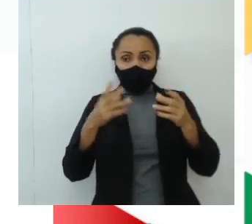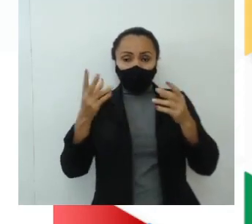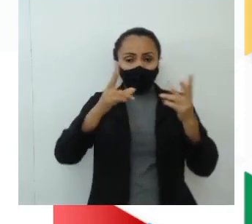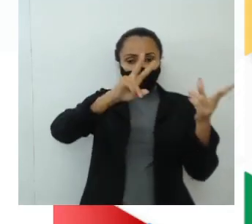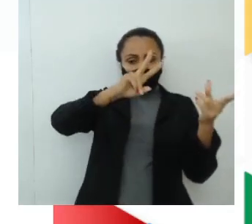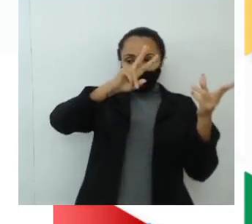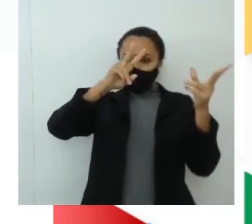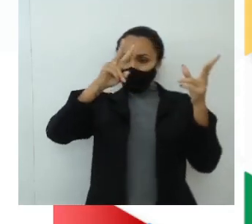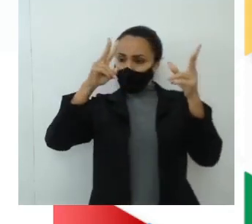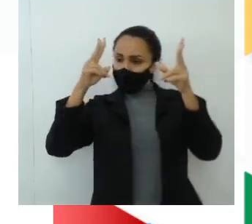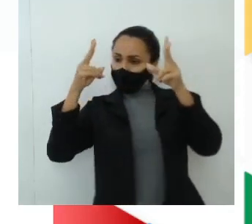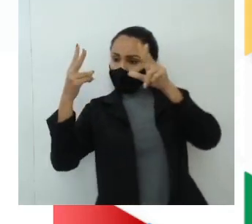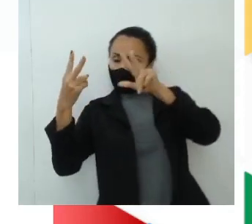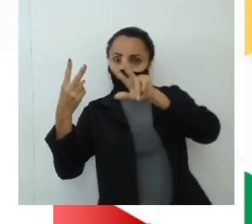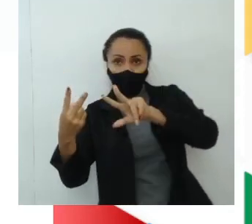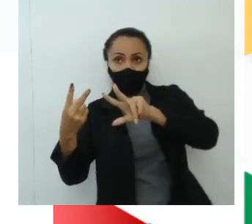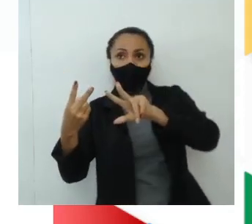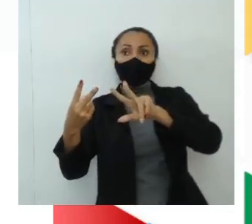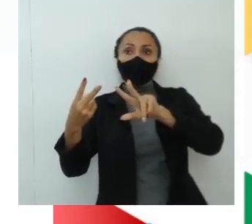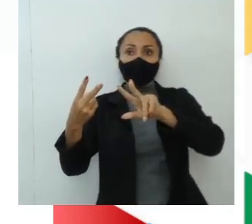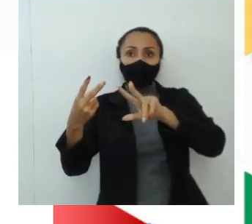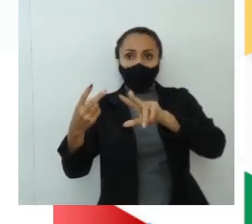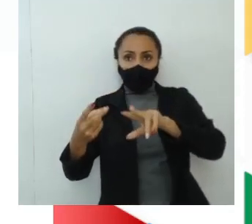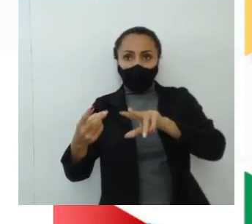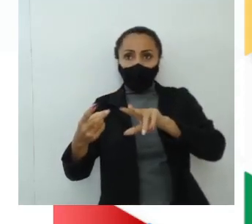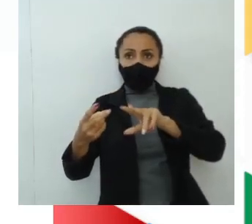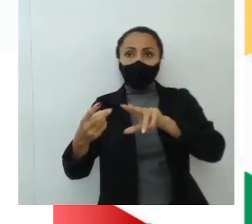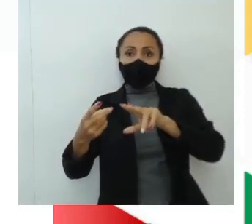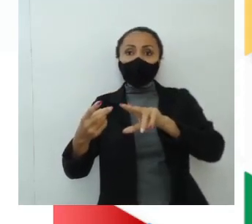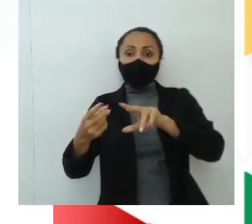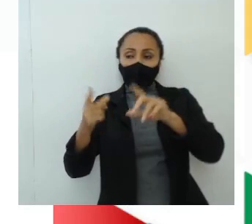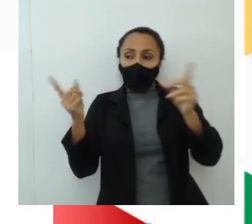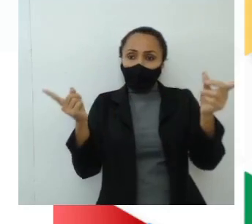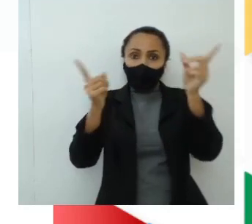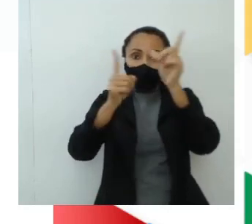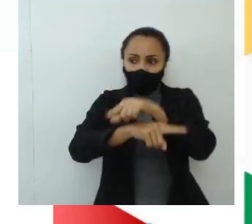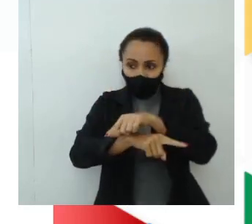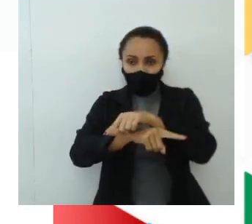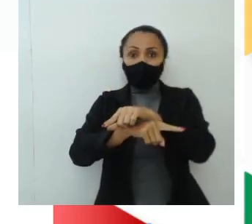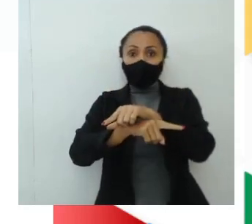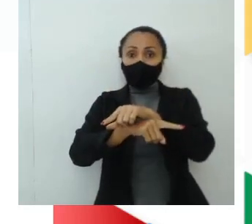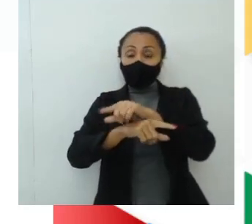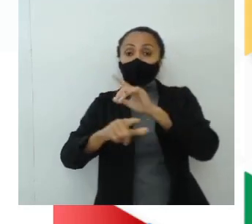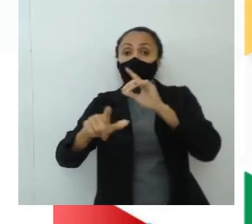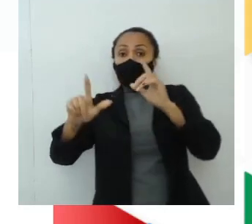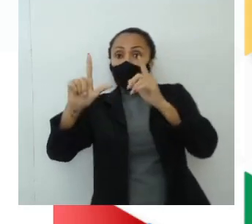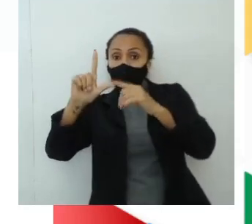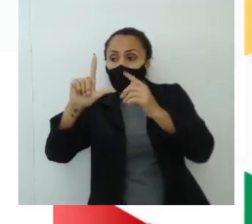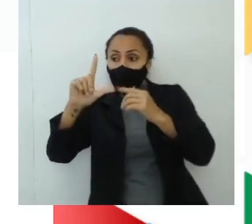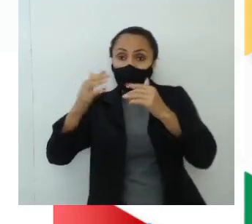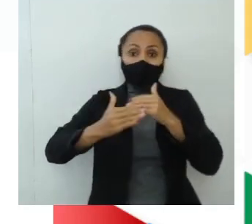girasse ele e posicionasse contrário às letras iniciais. O